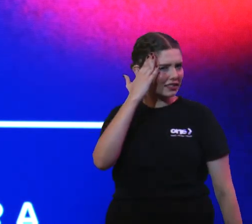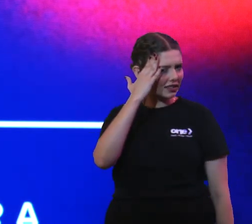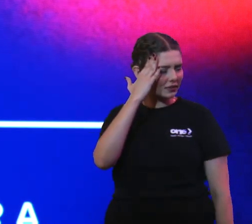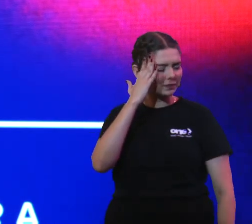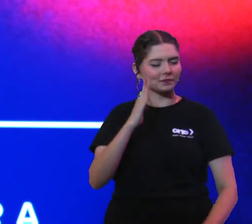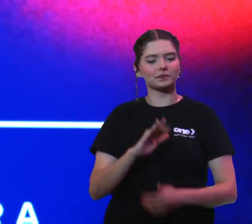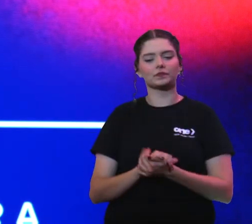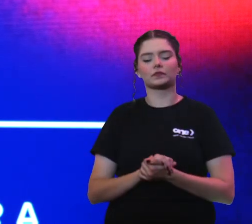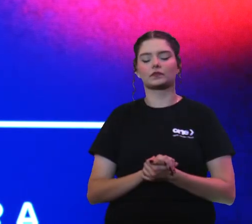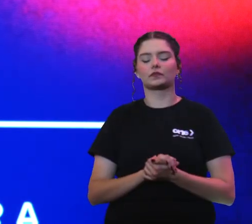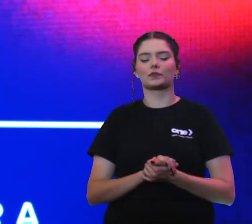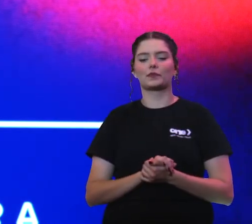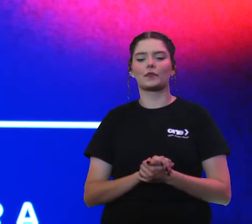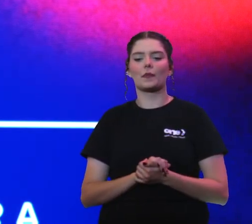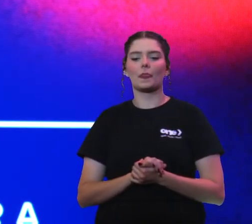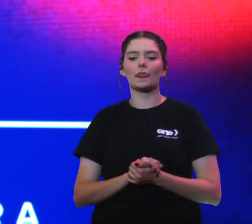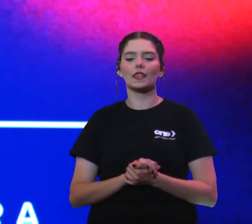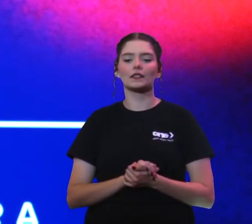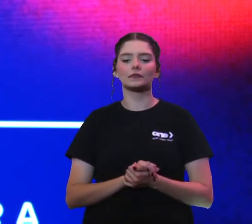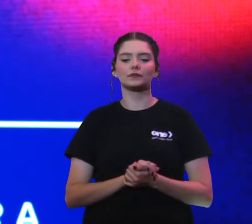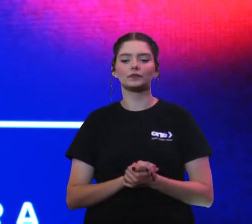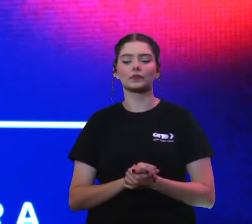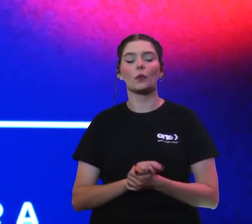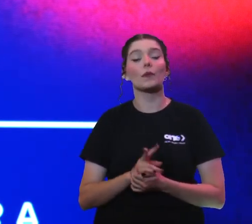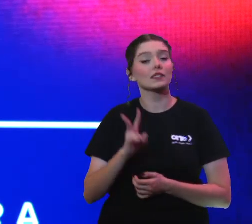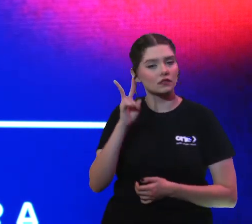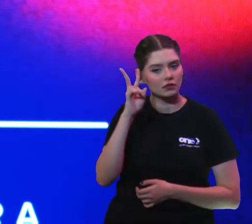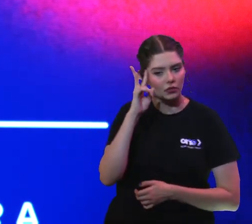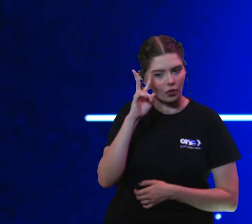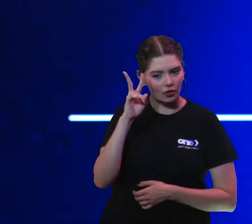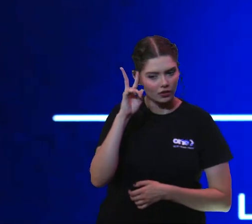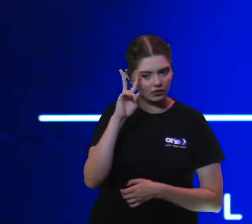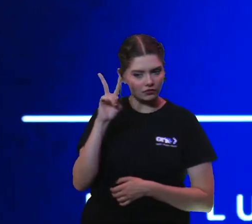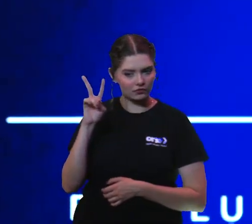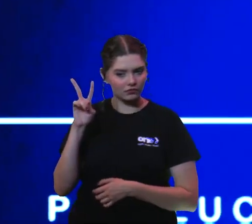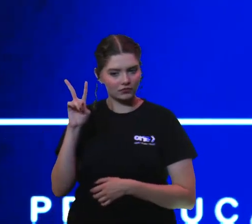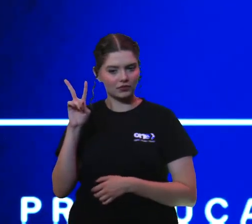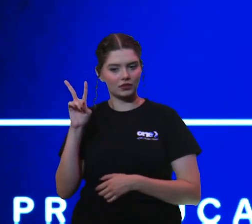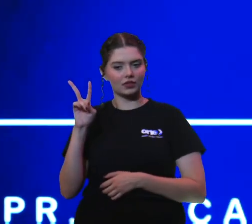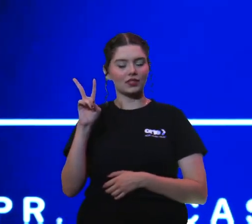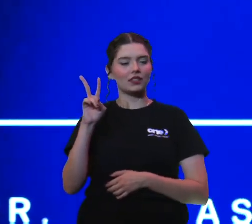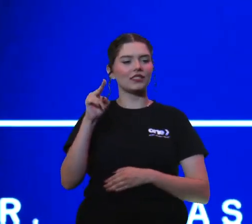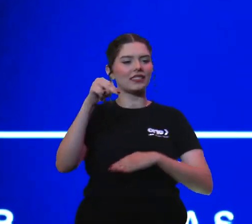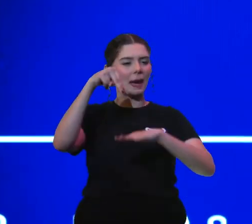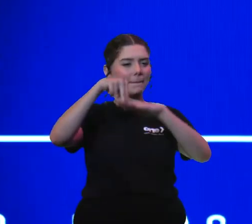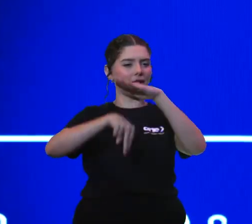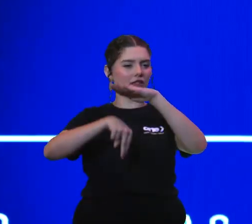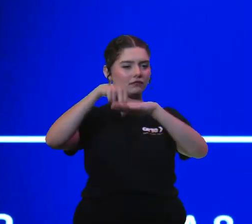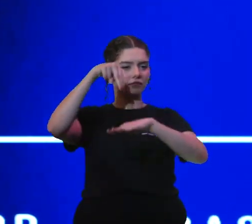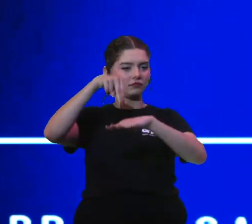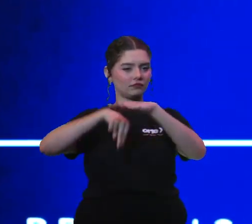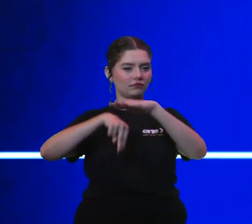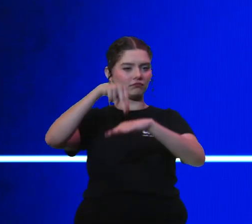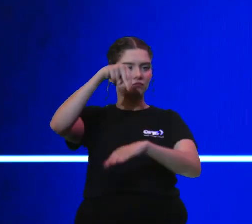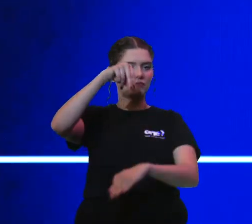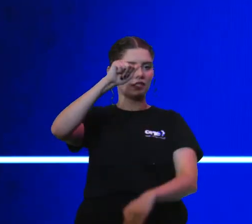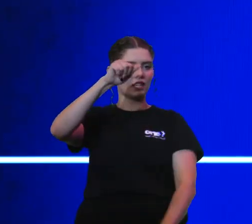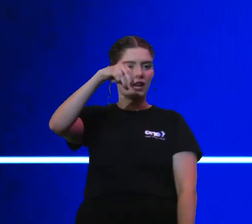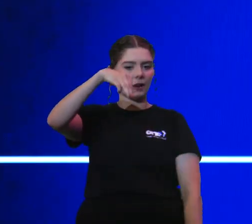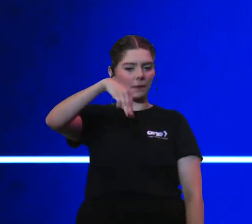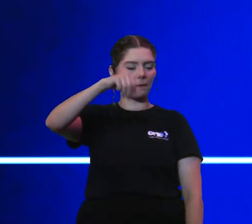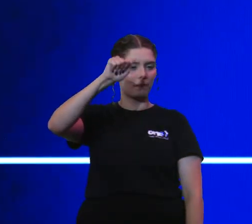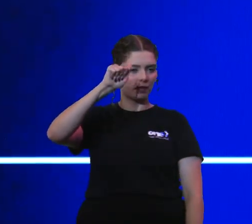Olha só. Você já ouviu a história, você lembra na verdade, já ouviu com certeza, a história de Naamã? Um grande